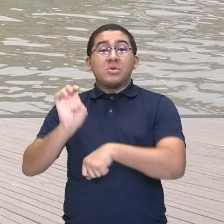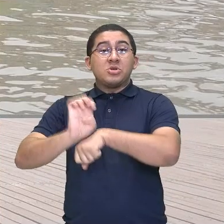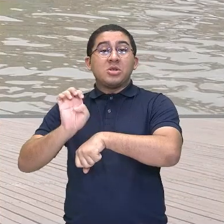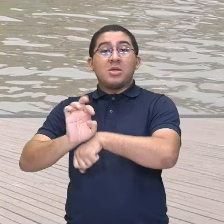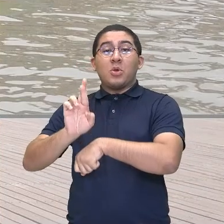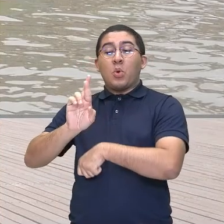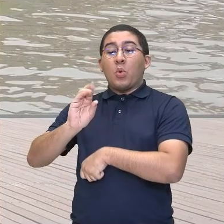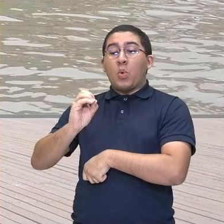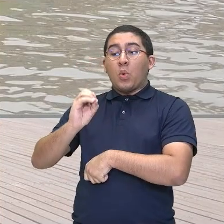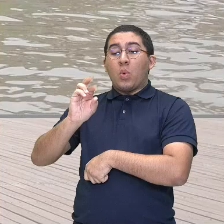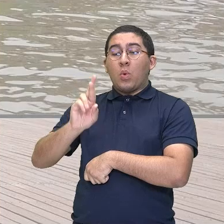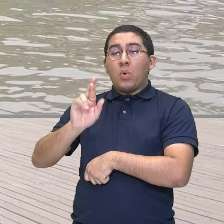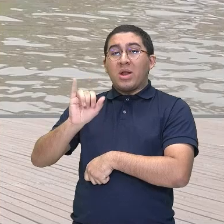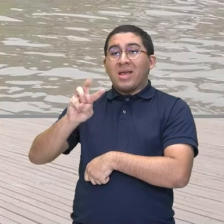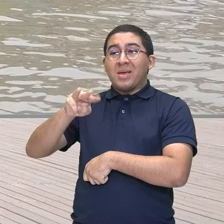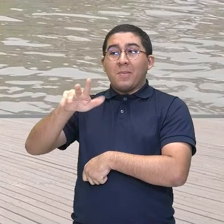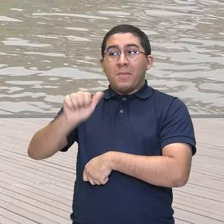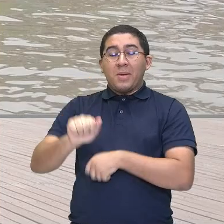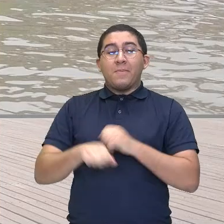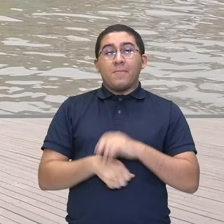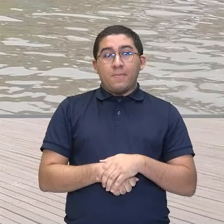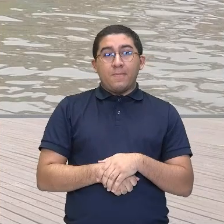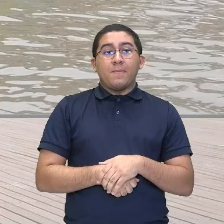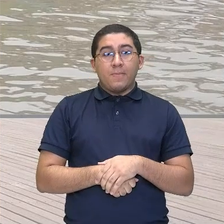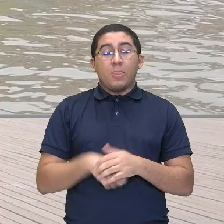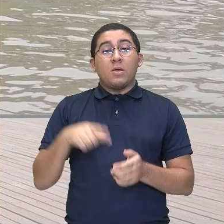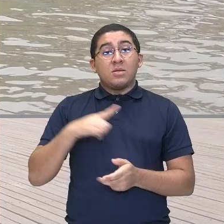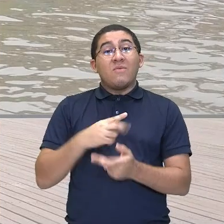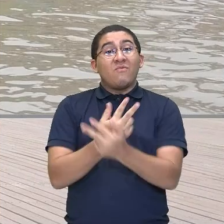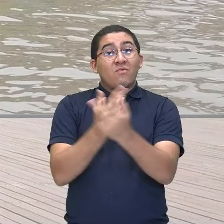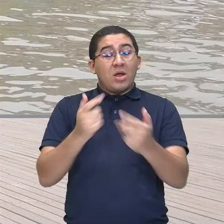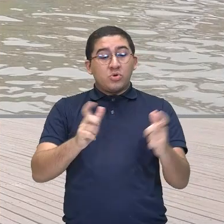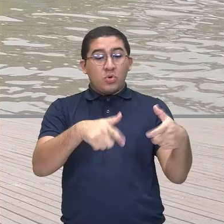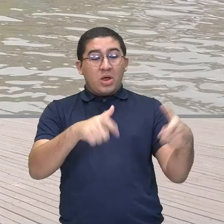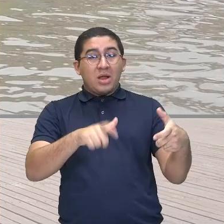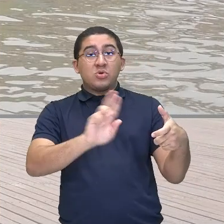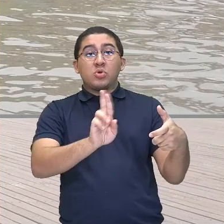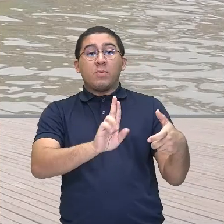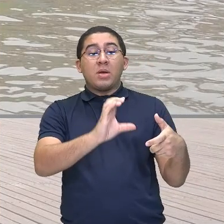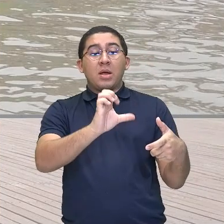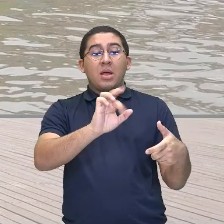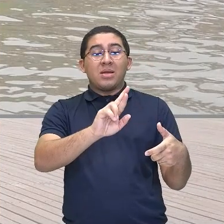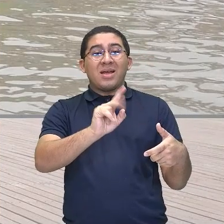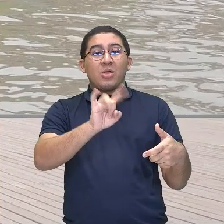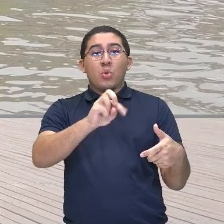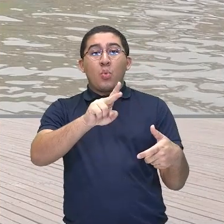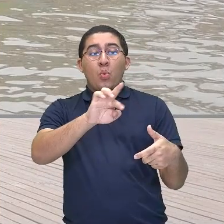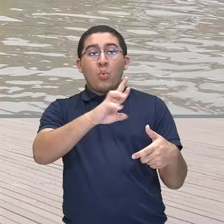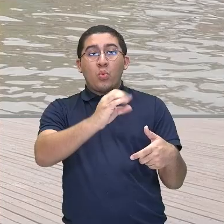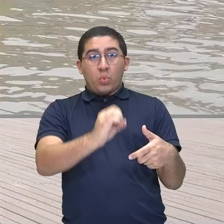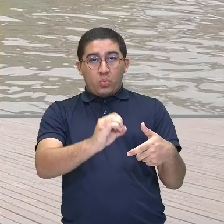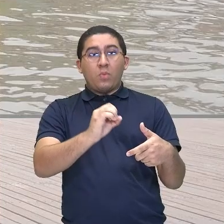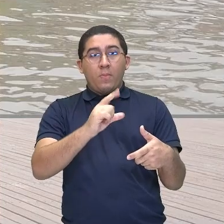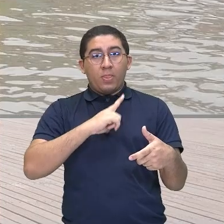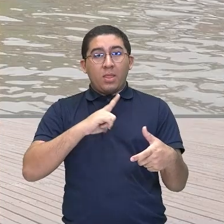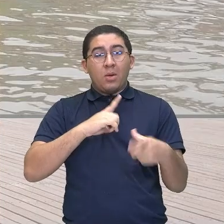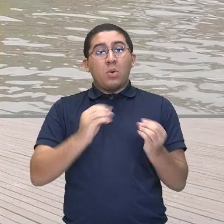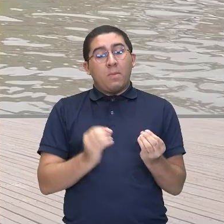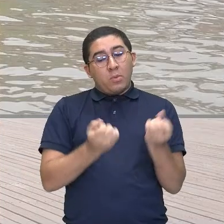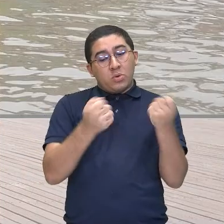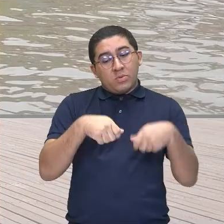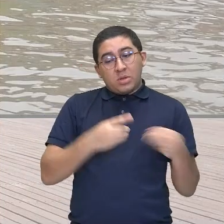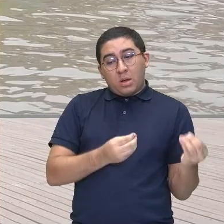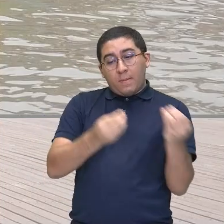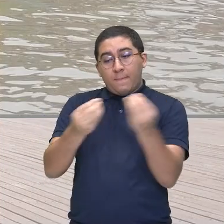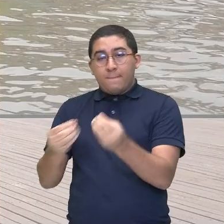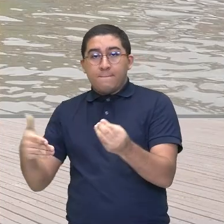né? Então, existem muitos criadouros de peixes, né, para abastecer a capital Amazonas.